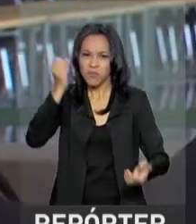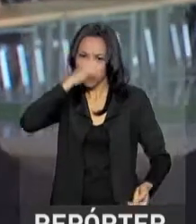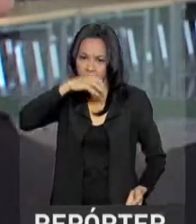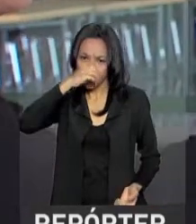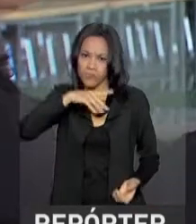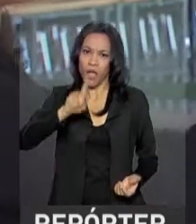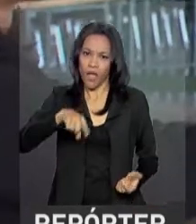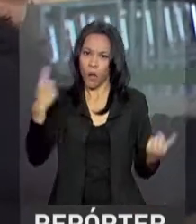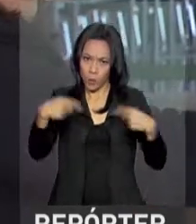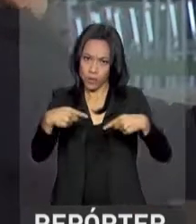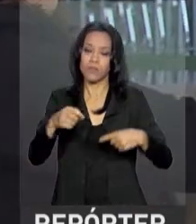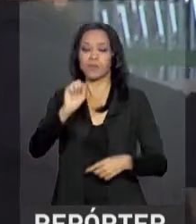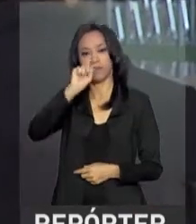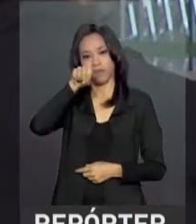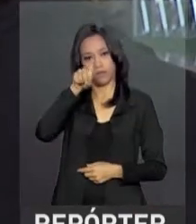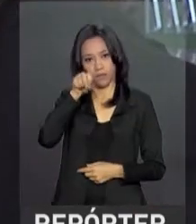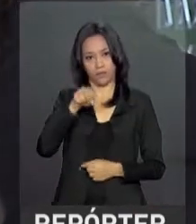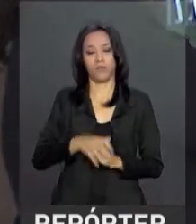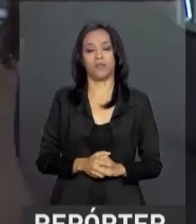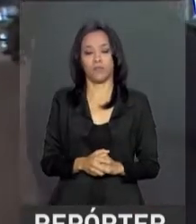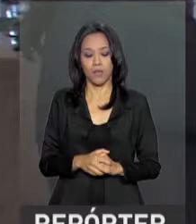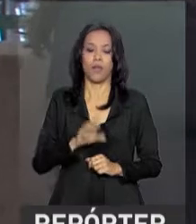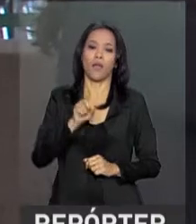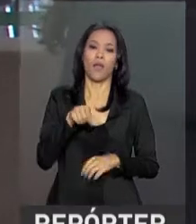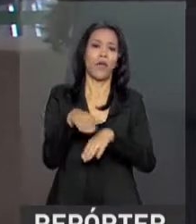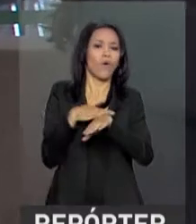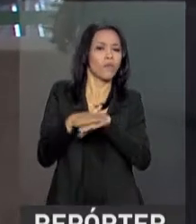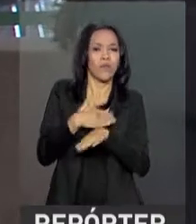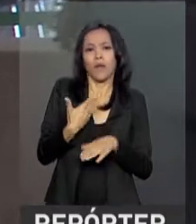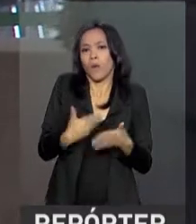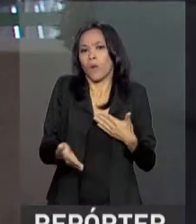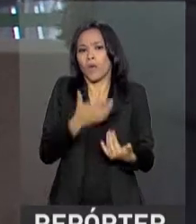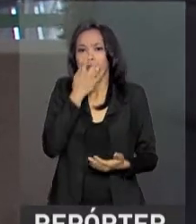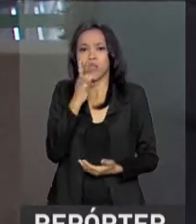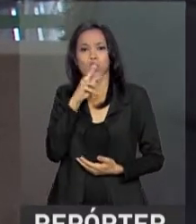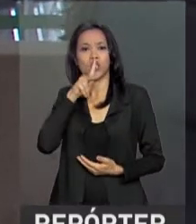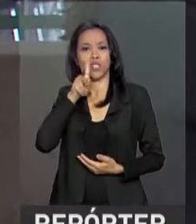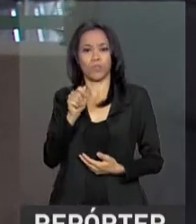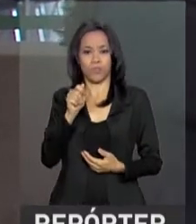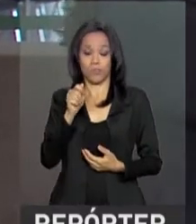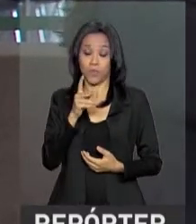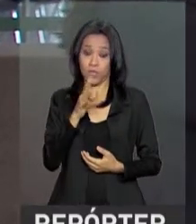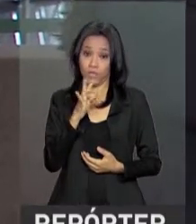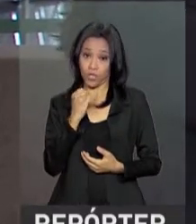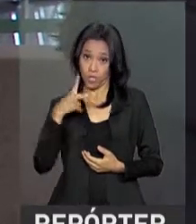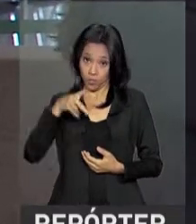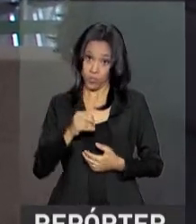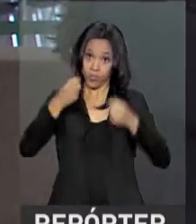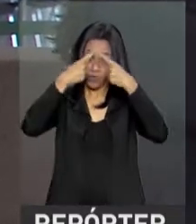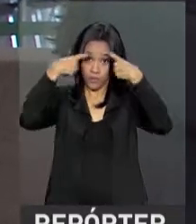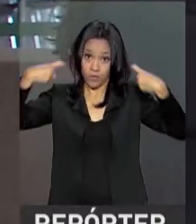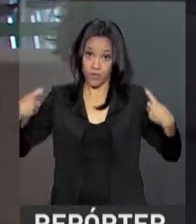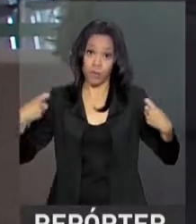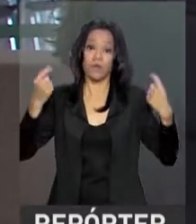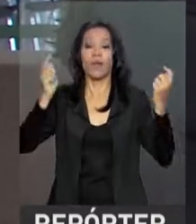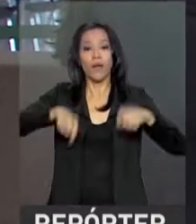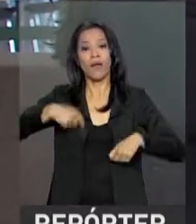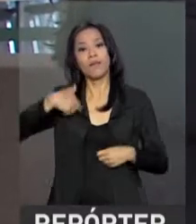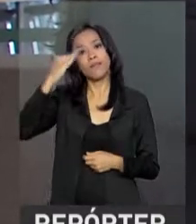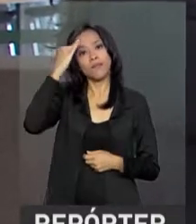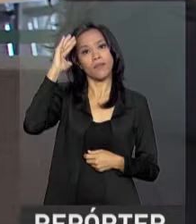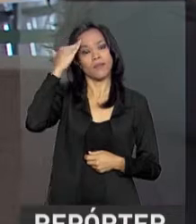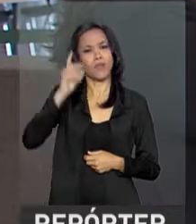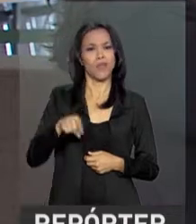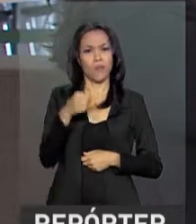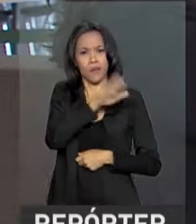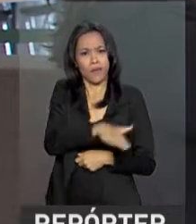isso? Exatamente. É conversar sobre qualquer tipo de violência, principalmente. Então, é importante a gente entender que uma criança